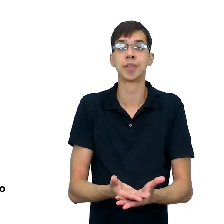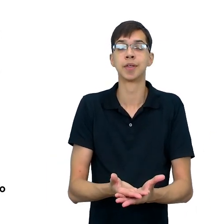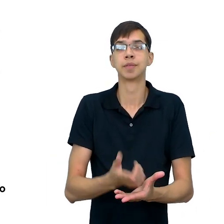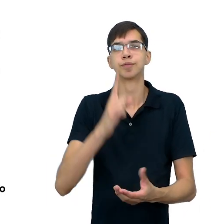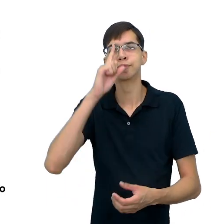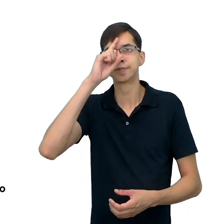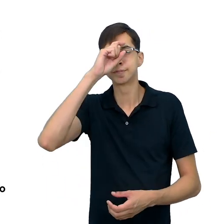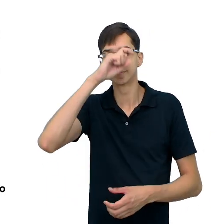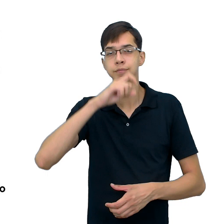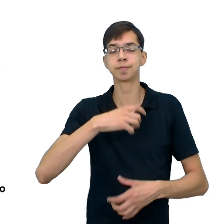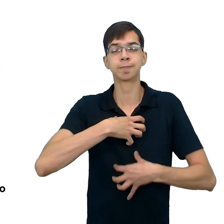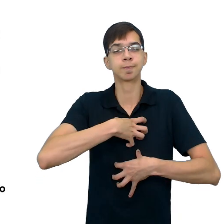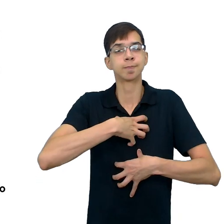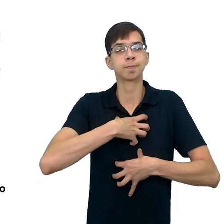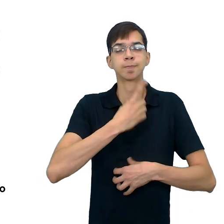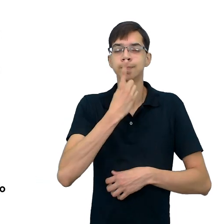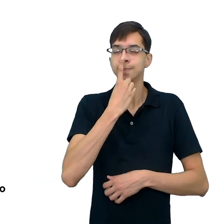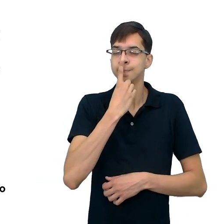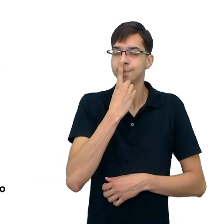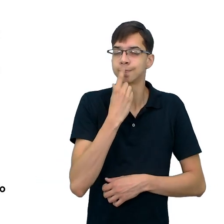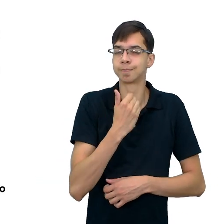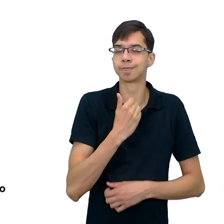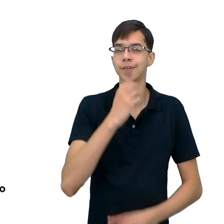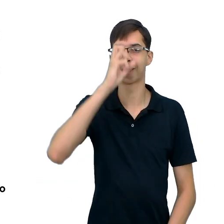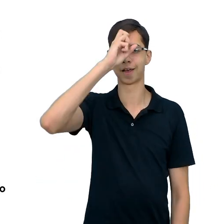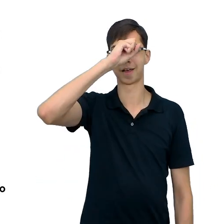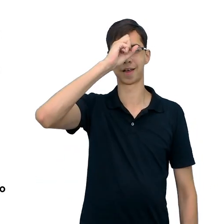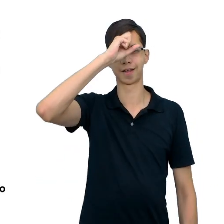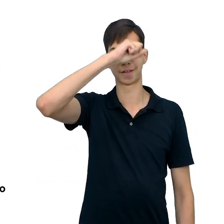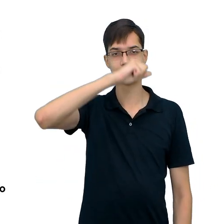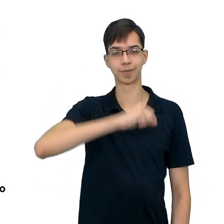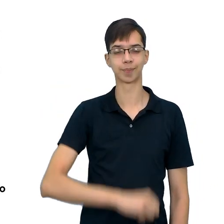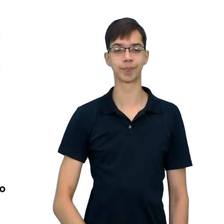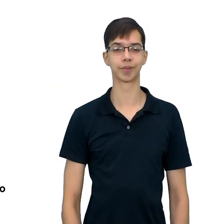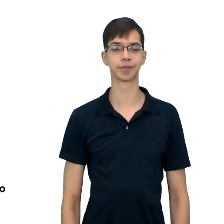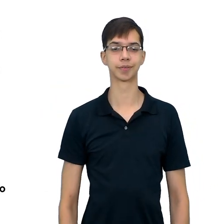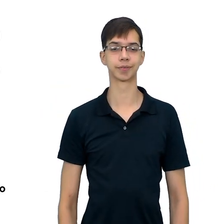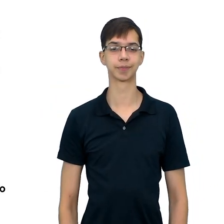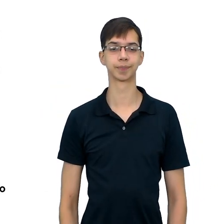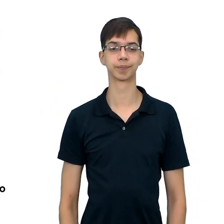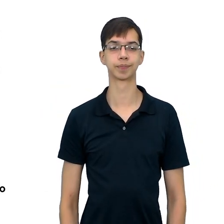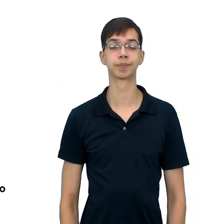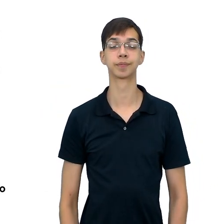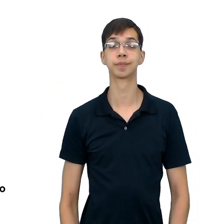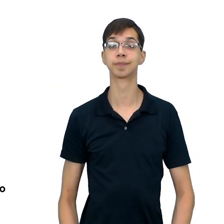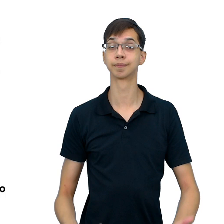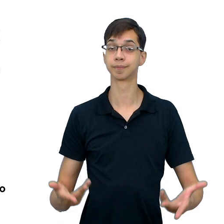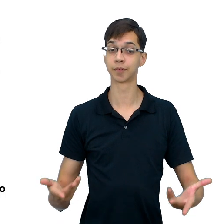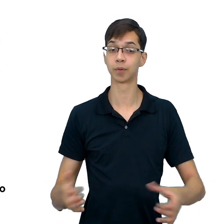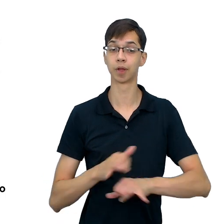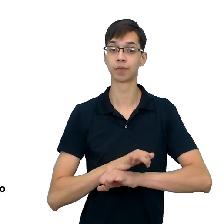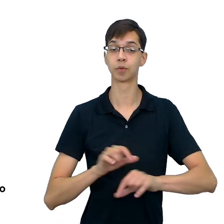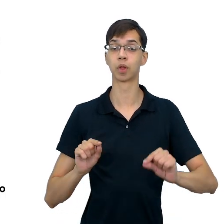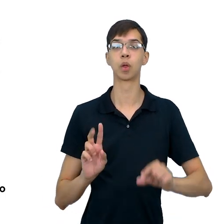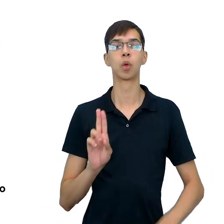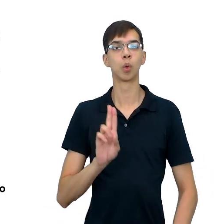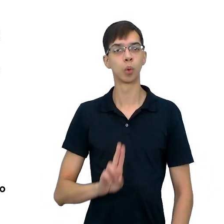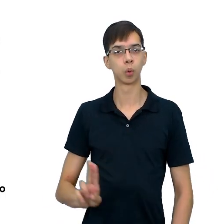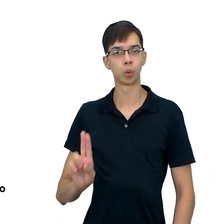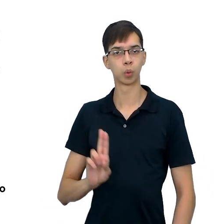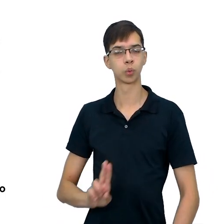nessa aprendizagem e possa aí também estar aprendendo. Então, os autores, eles afirmam que os usos dos recursos pedagógicos,